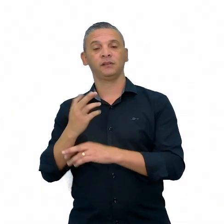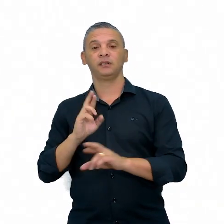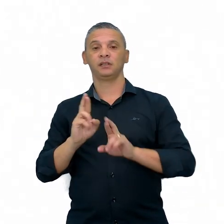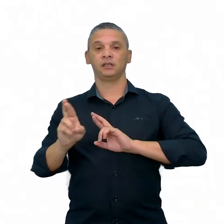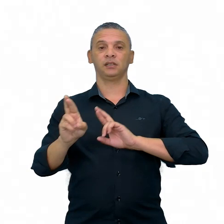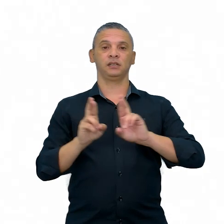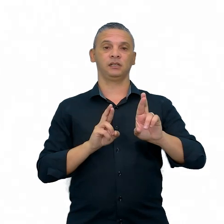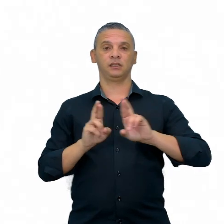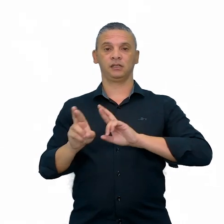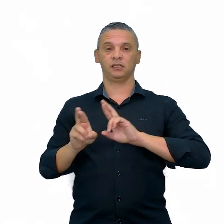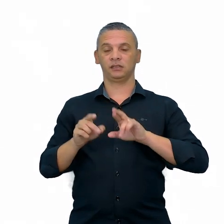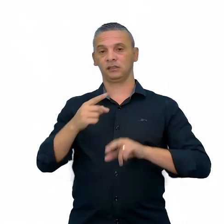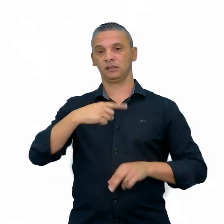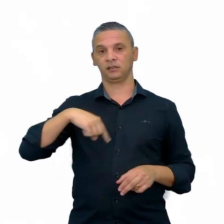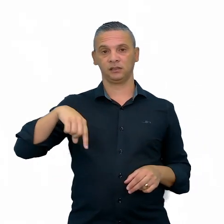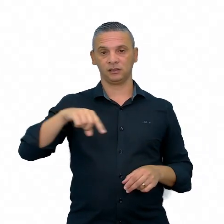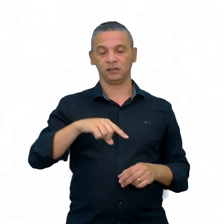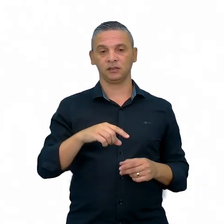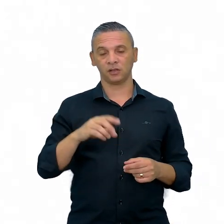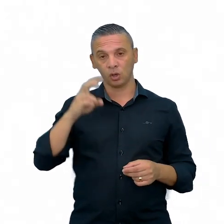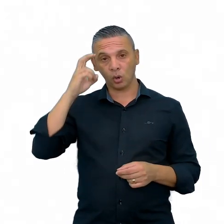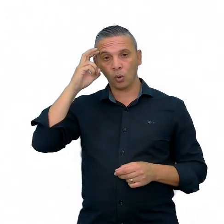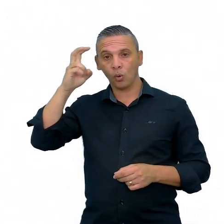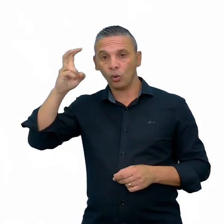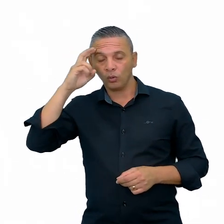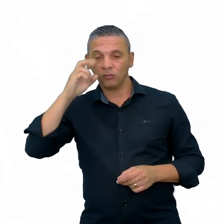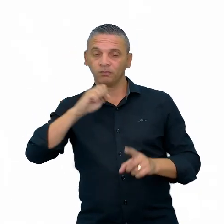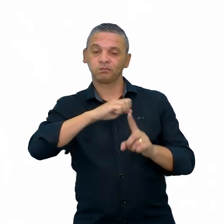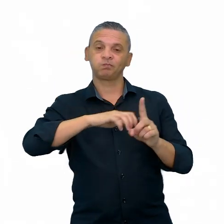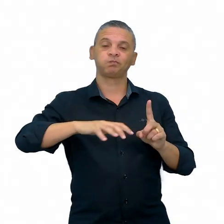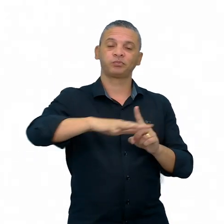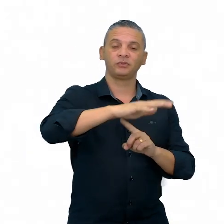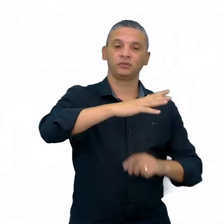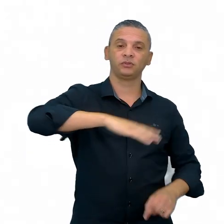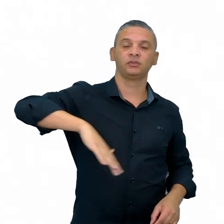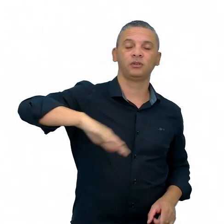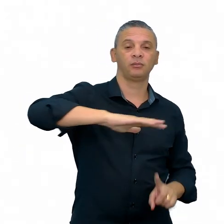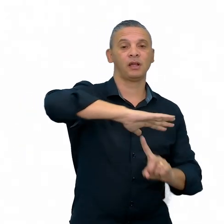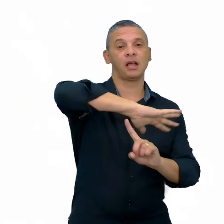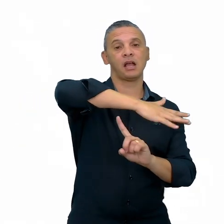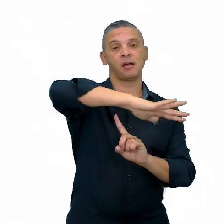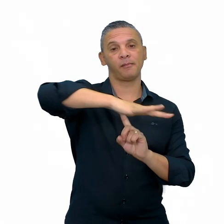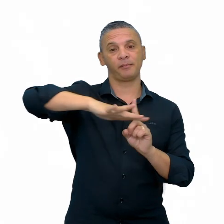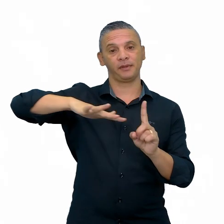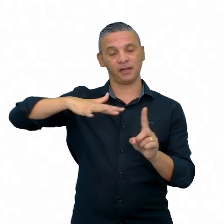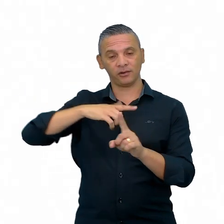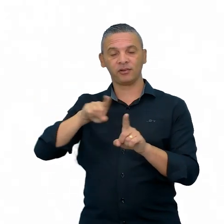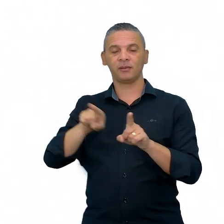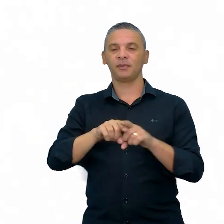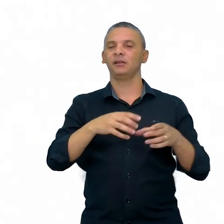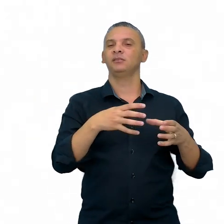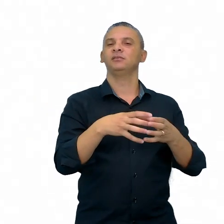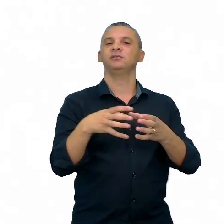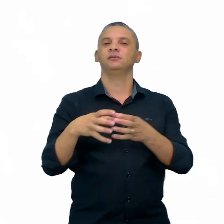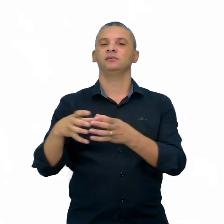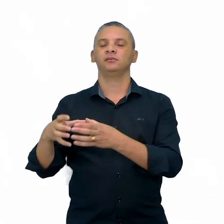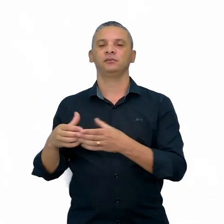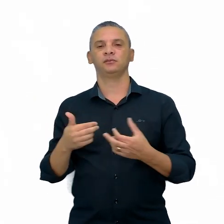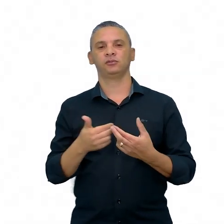relação com o sociocultural, com o meio ambiente e também com as outras áreas,